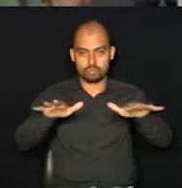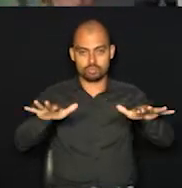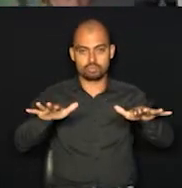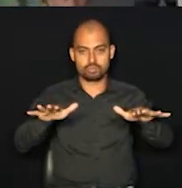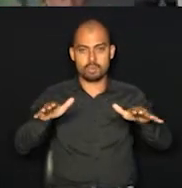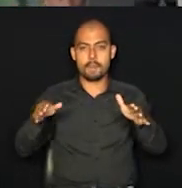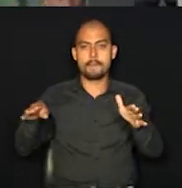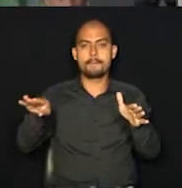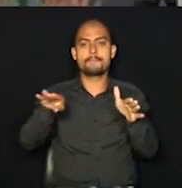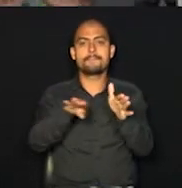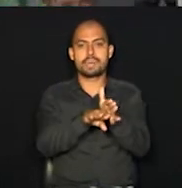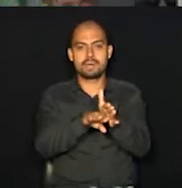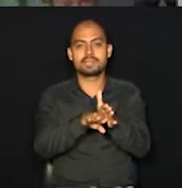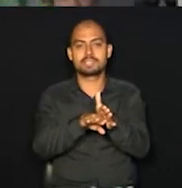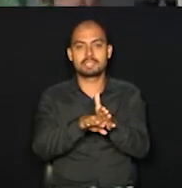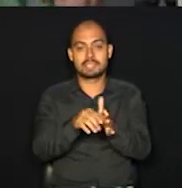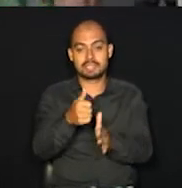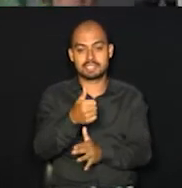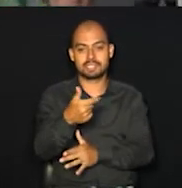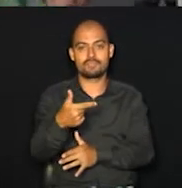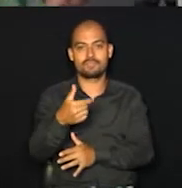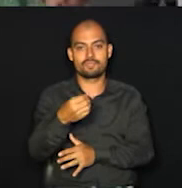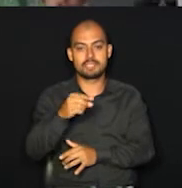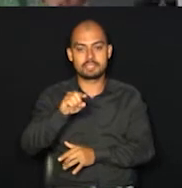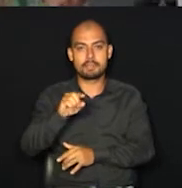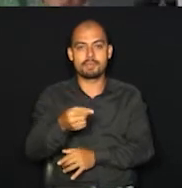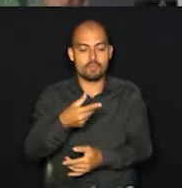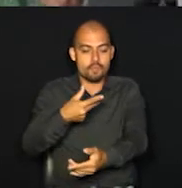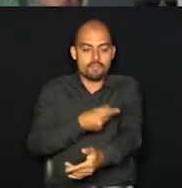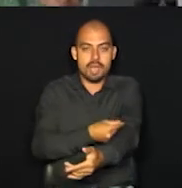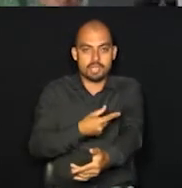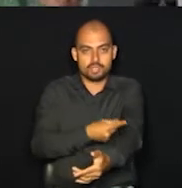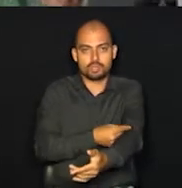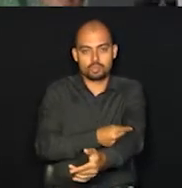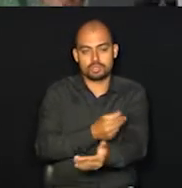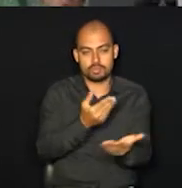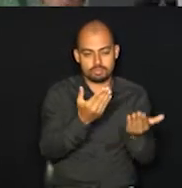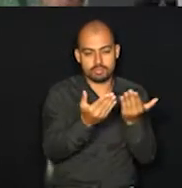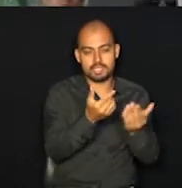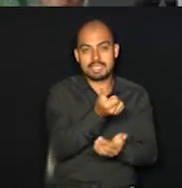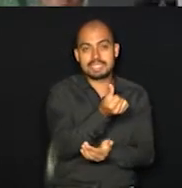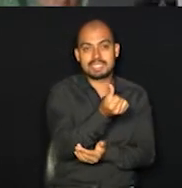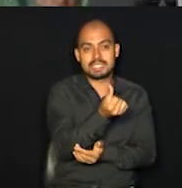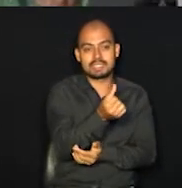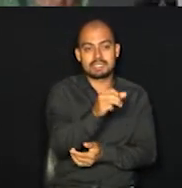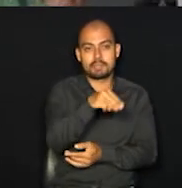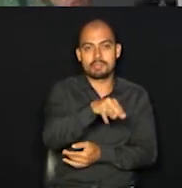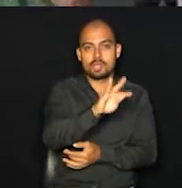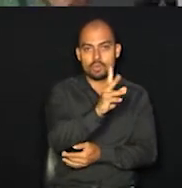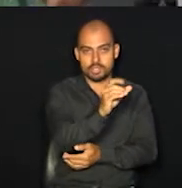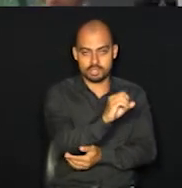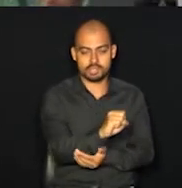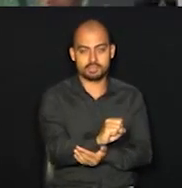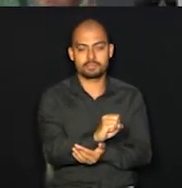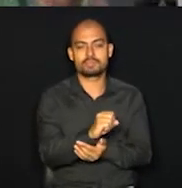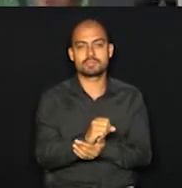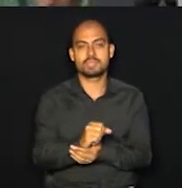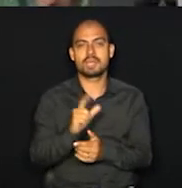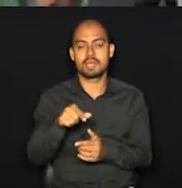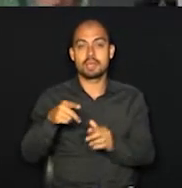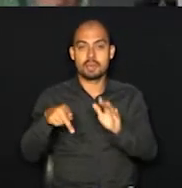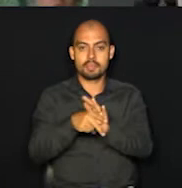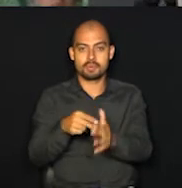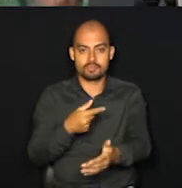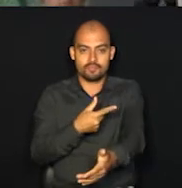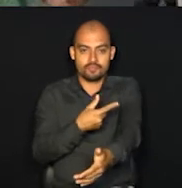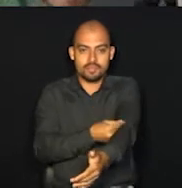Guarulhos 120 mil doses das 6 milhões de doses da vacina Coronavac, a vacina do Butantan